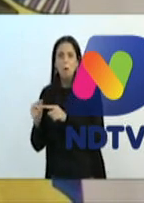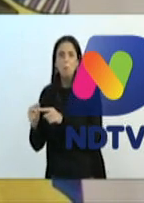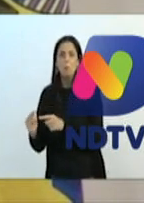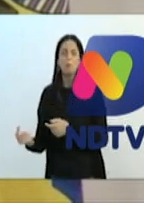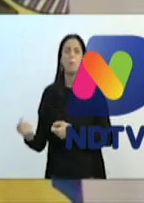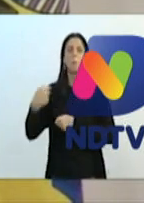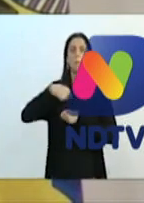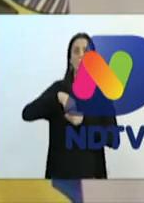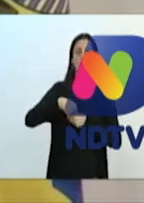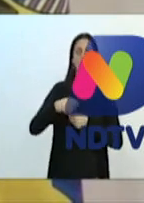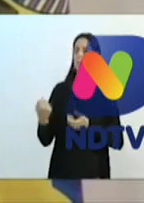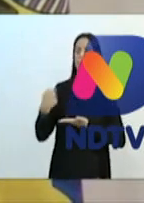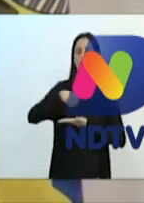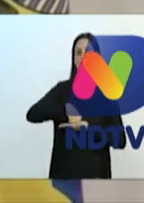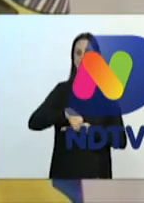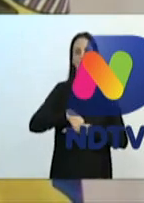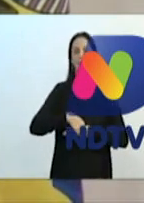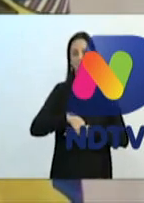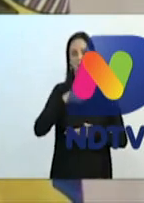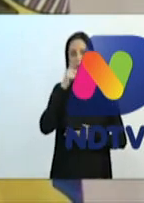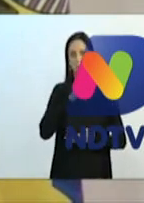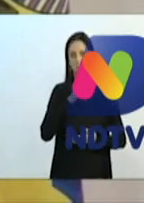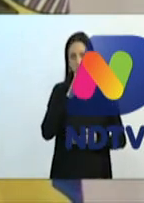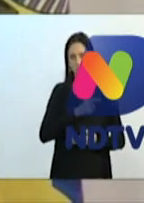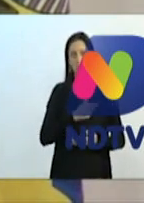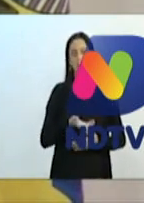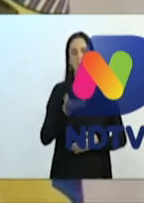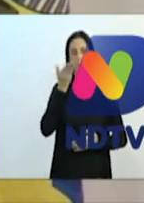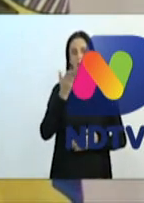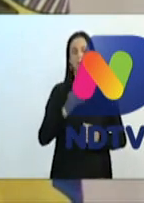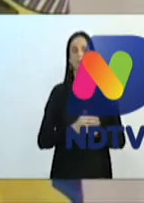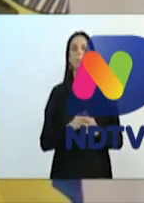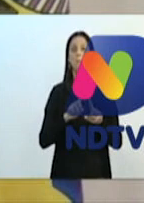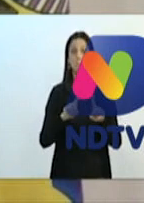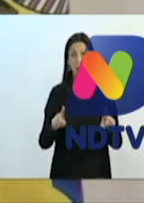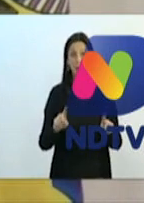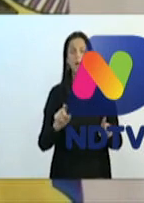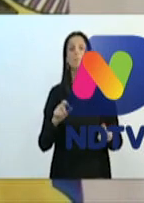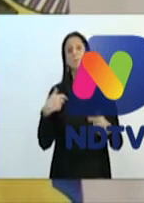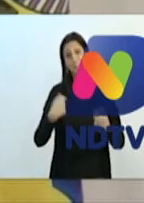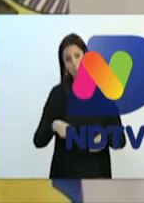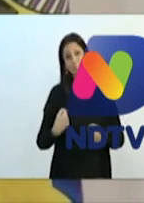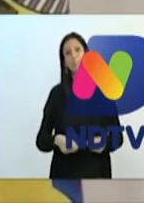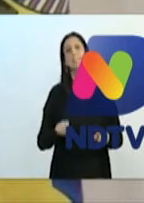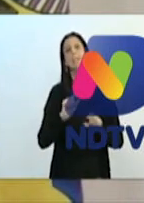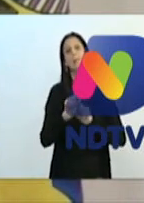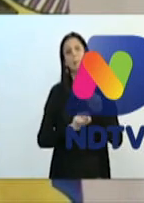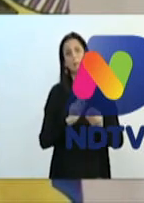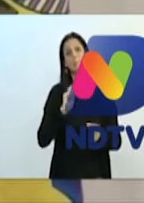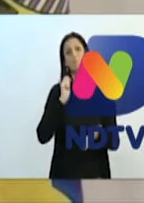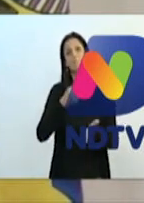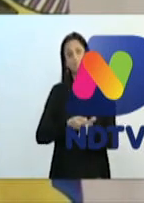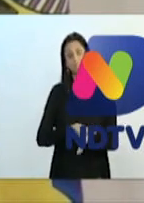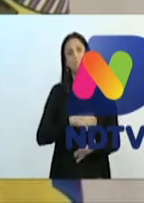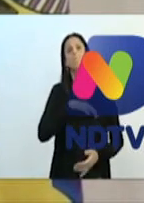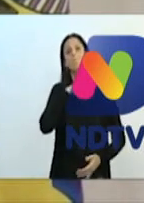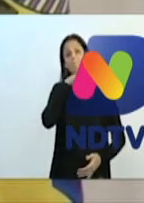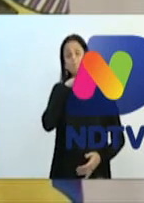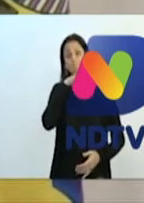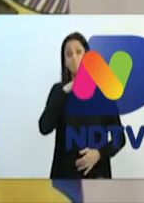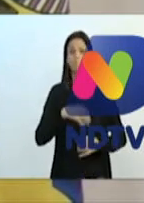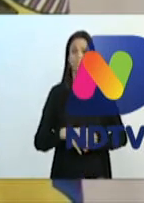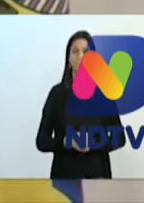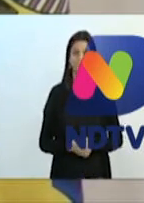nas eleições de 2020 e ficará por 60 dias, podendo tomar, né, todas as decisões como vereador aqui de Blumenau.